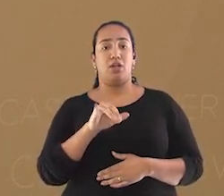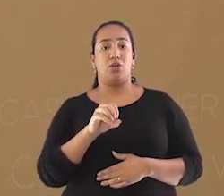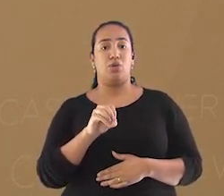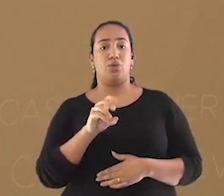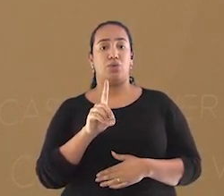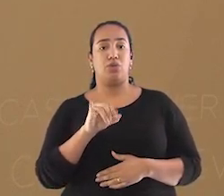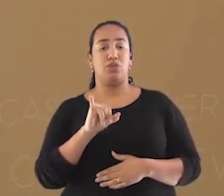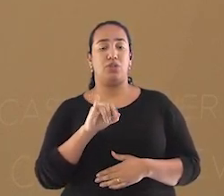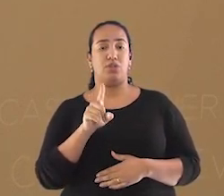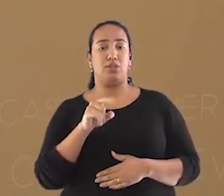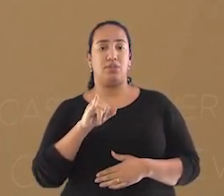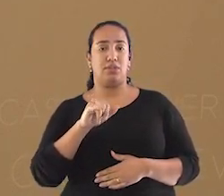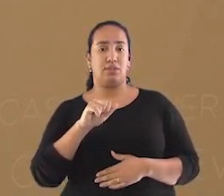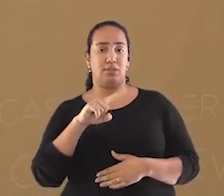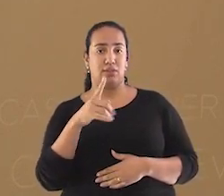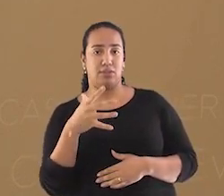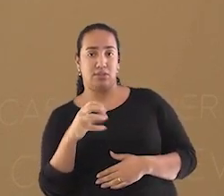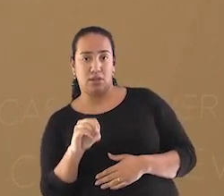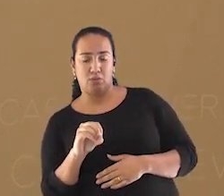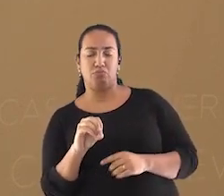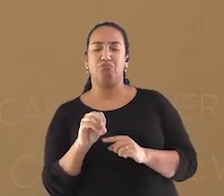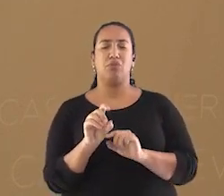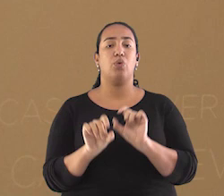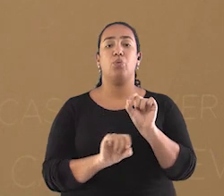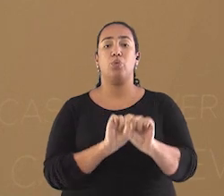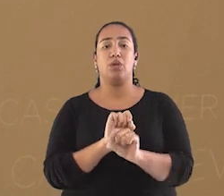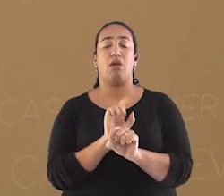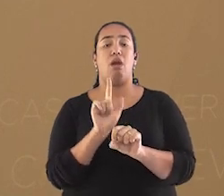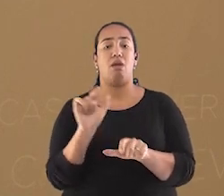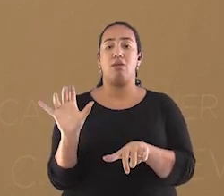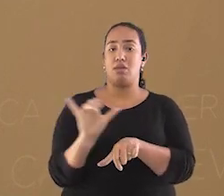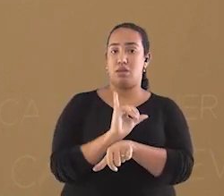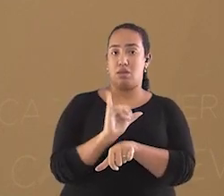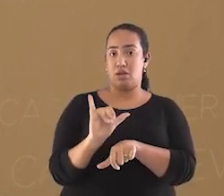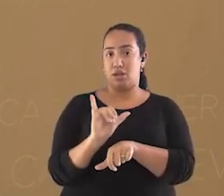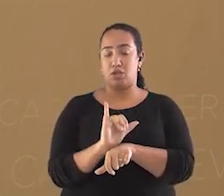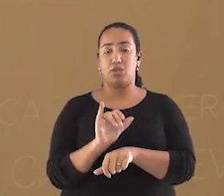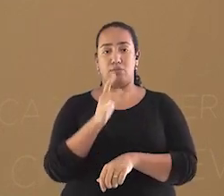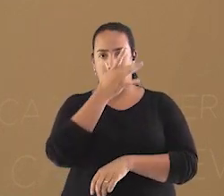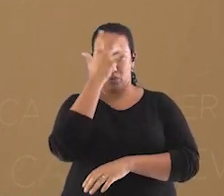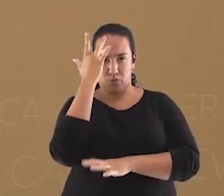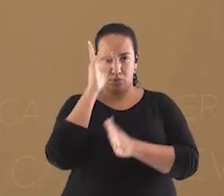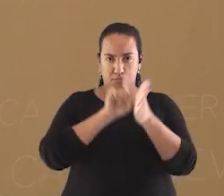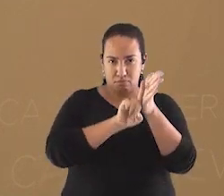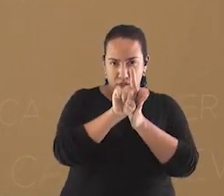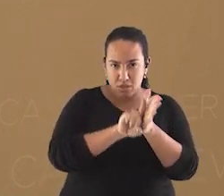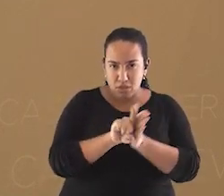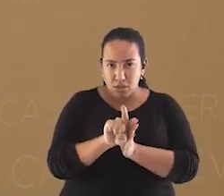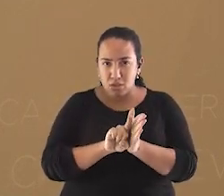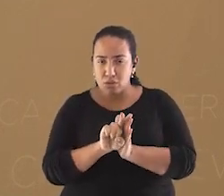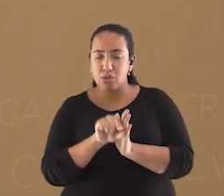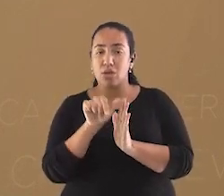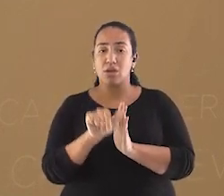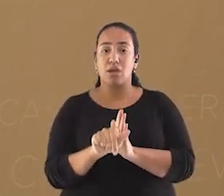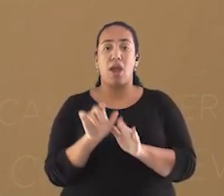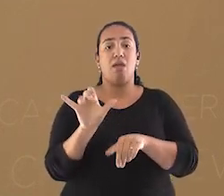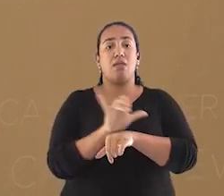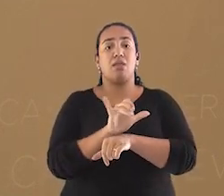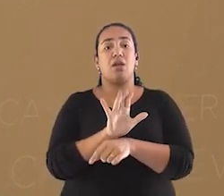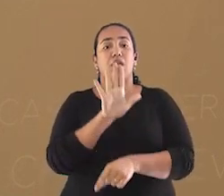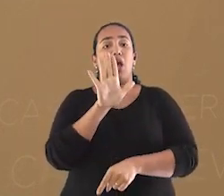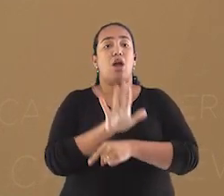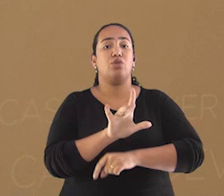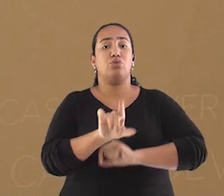historiadores. Vejamos, a periodização é uma estratégia utilizada pelos historiadores para facilitar